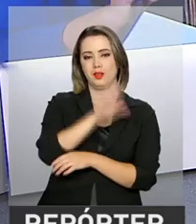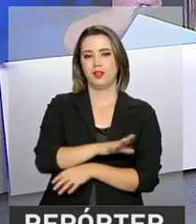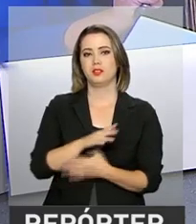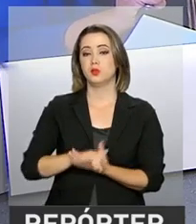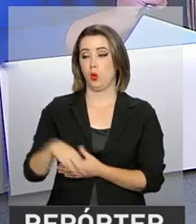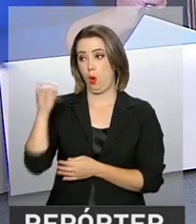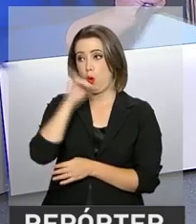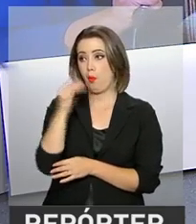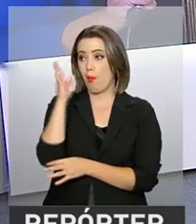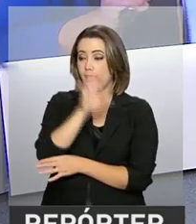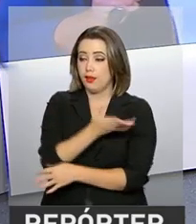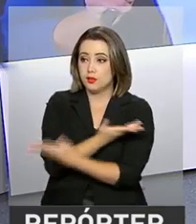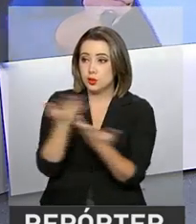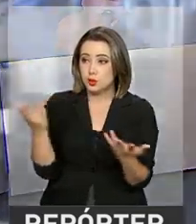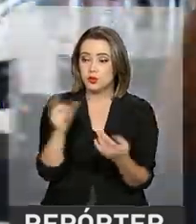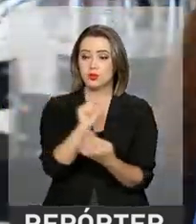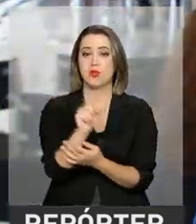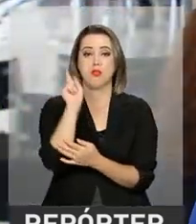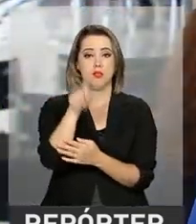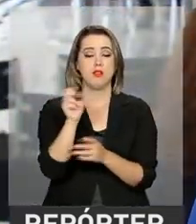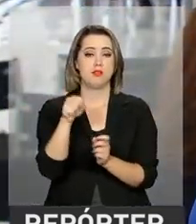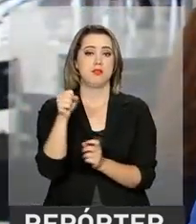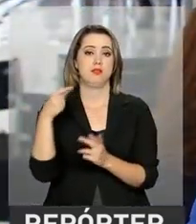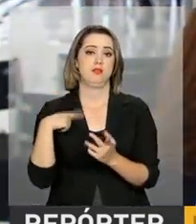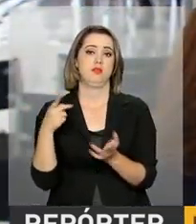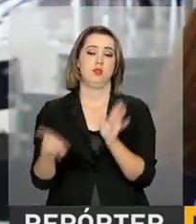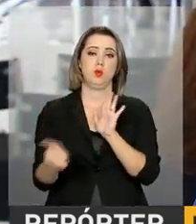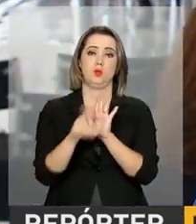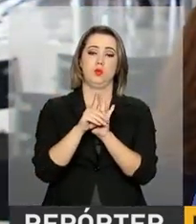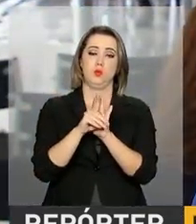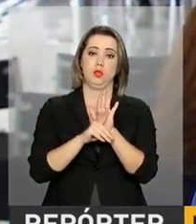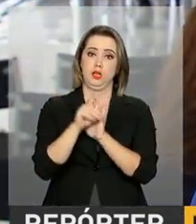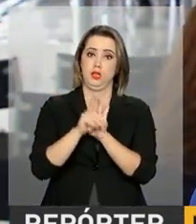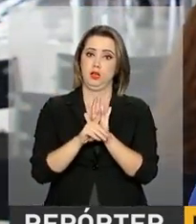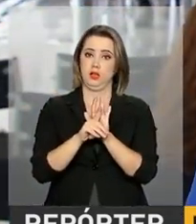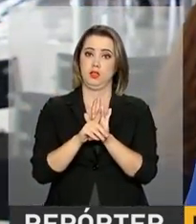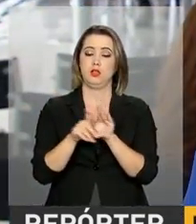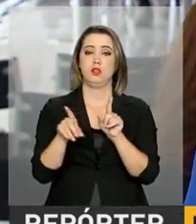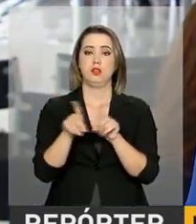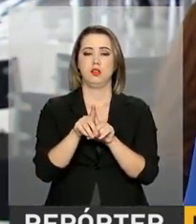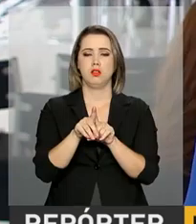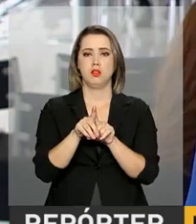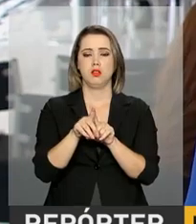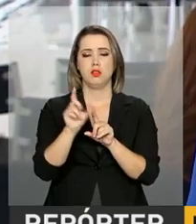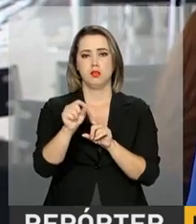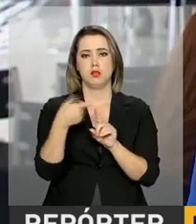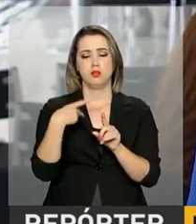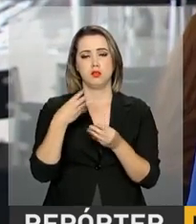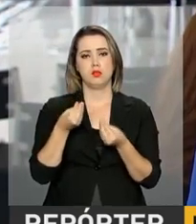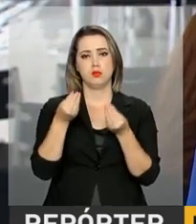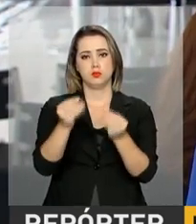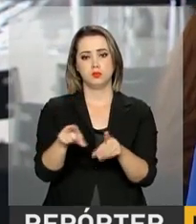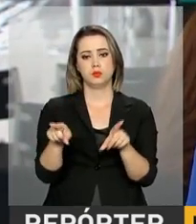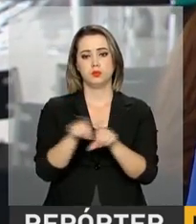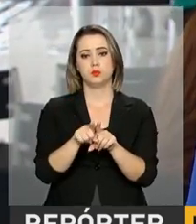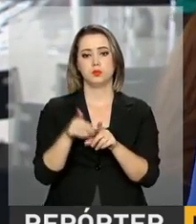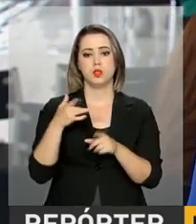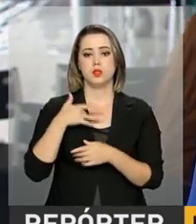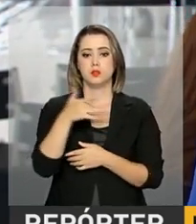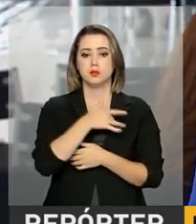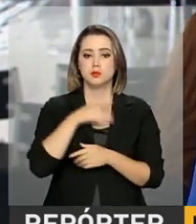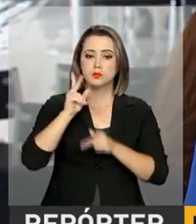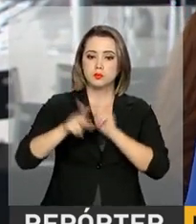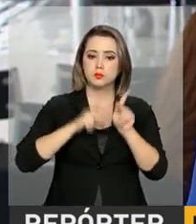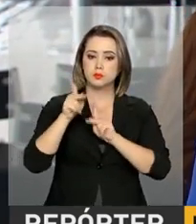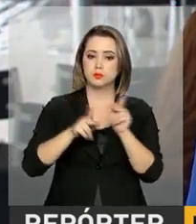Boa tarde, Roberto. Boa tarde a todos. É isso mesmo, o decreto tem a função de garantir a saúde pública por meio da fiscalização e da normatização relativas